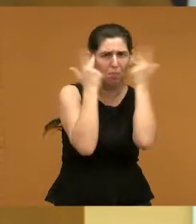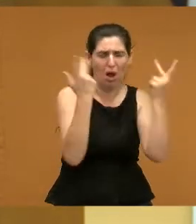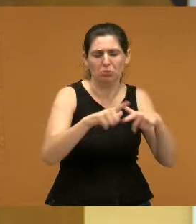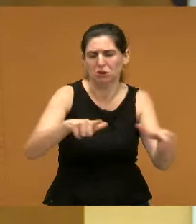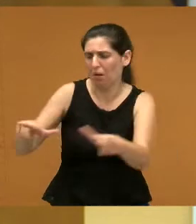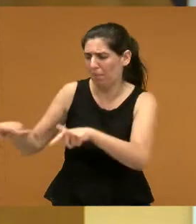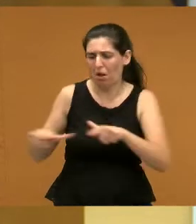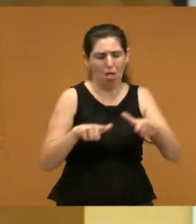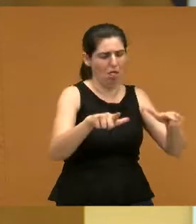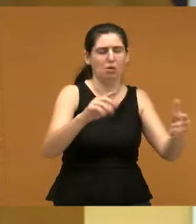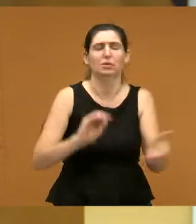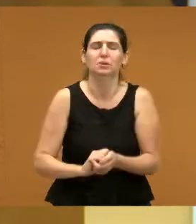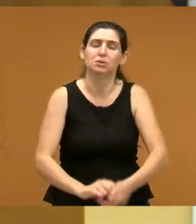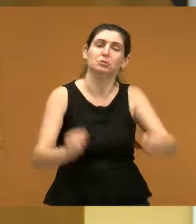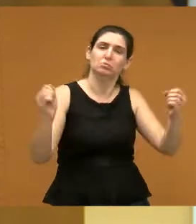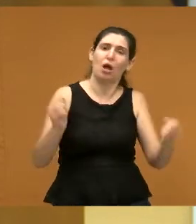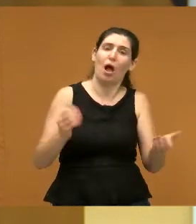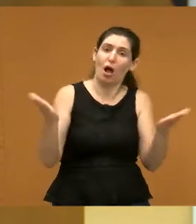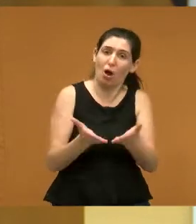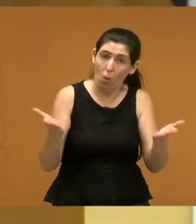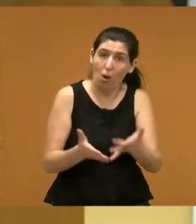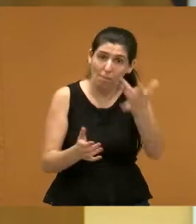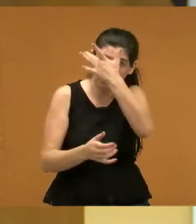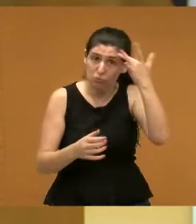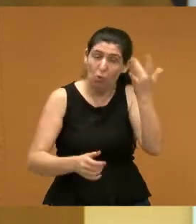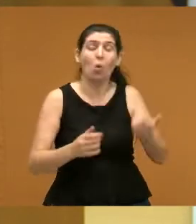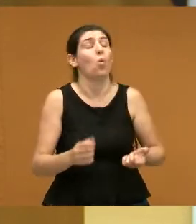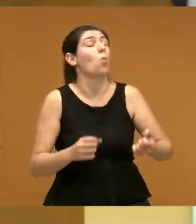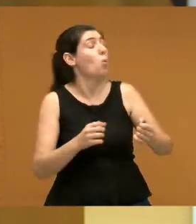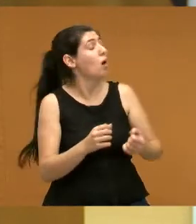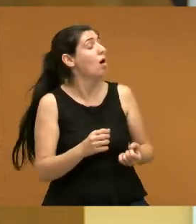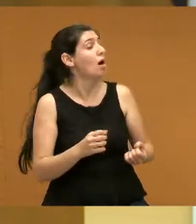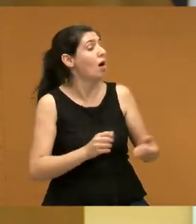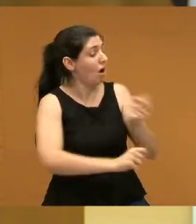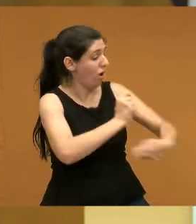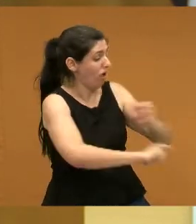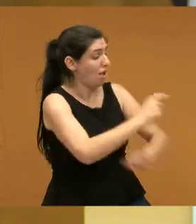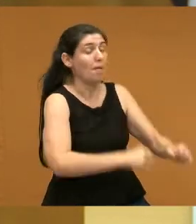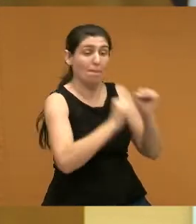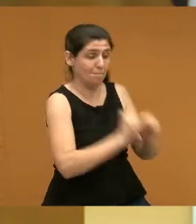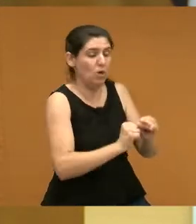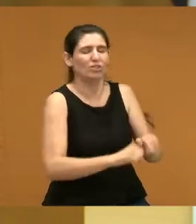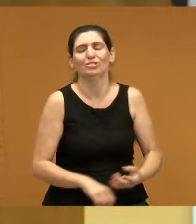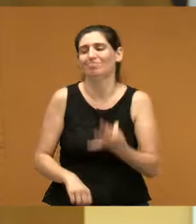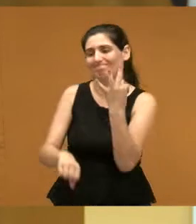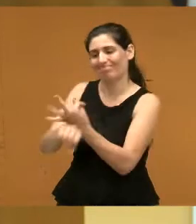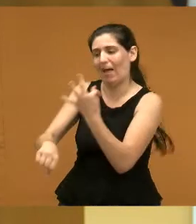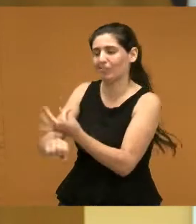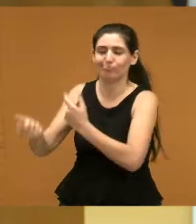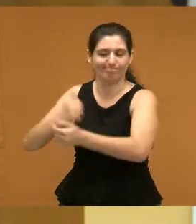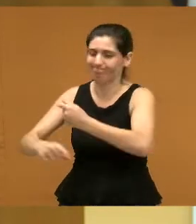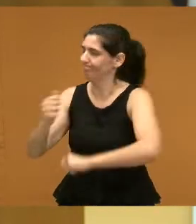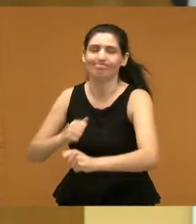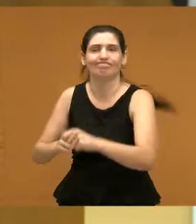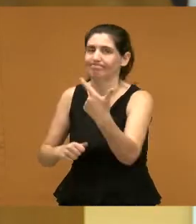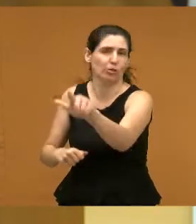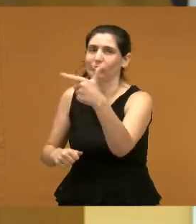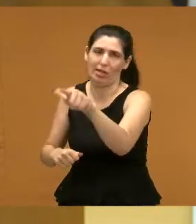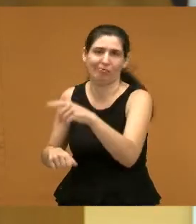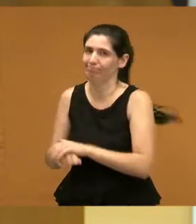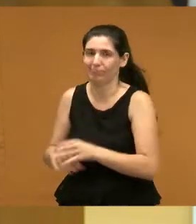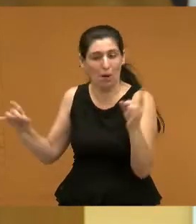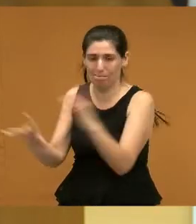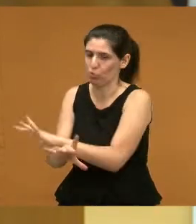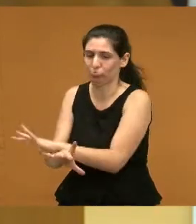ainda criado o cargo de contador e extinto na vacância o cargo de técnico de contabilidade, a fim de